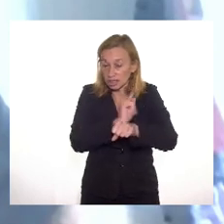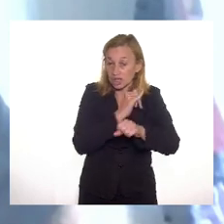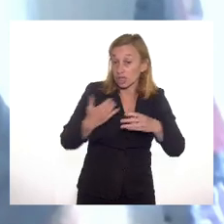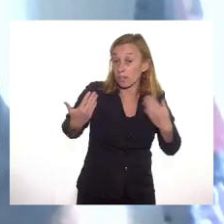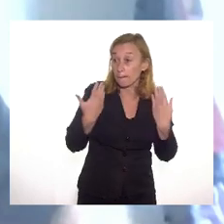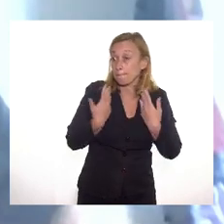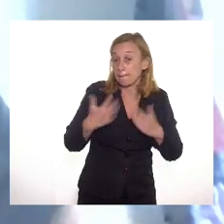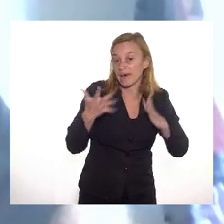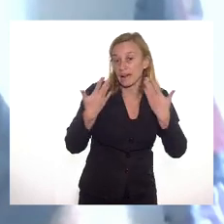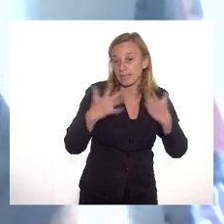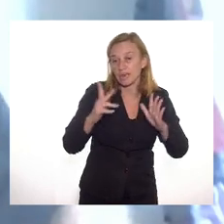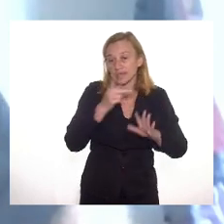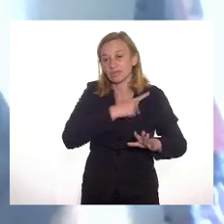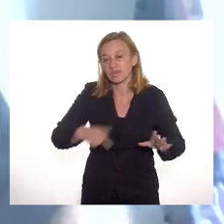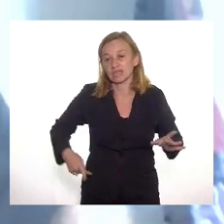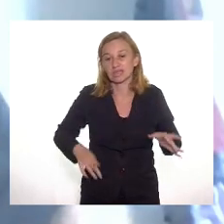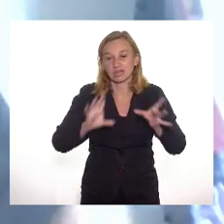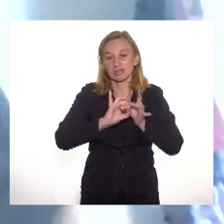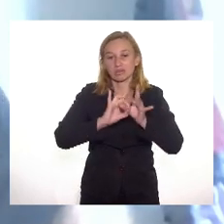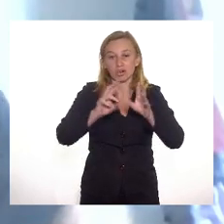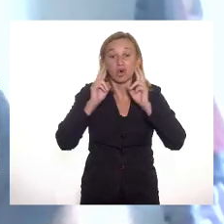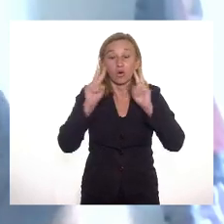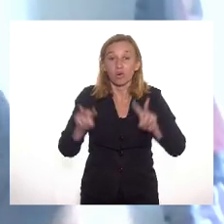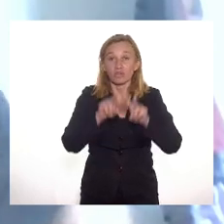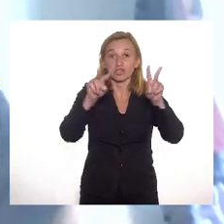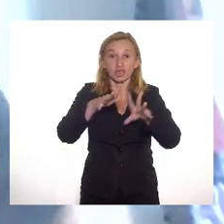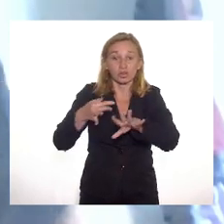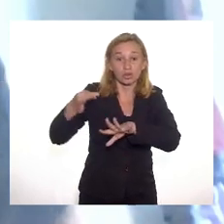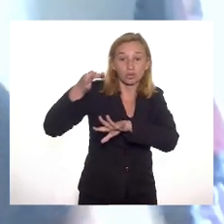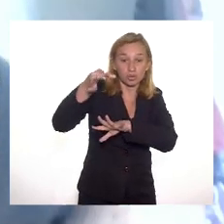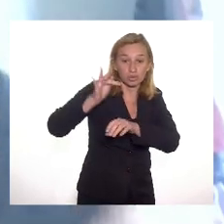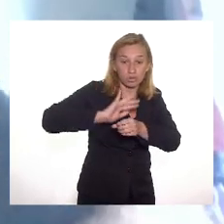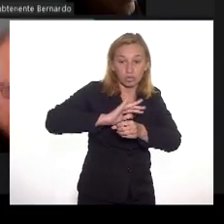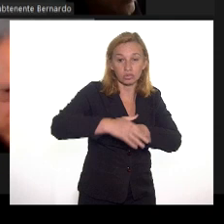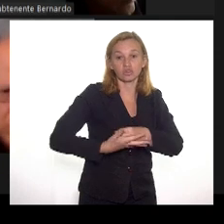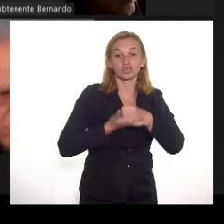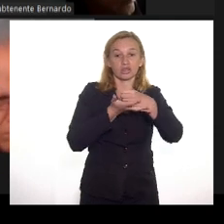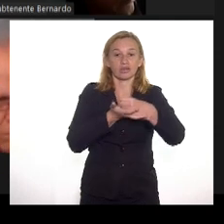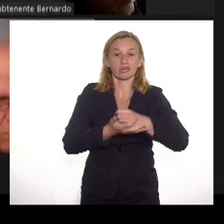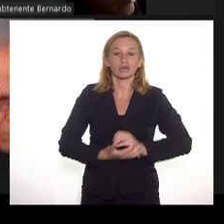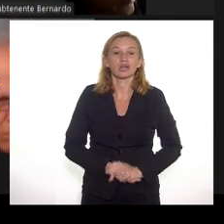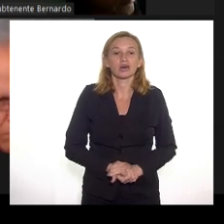Parabéns, presidente democrático, com visão de futuro sustentável.